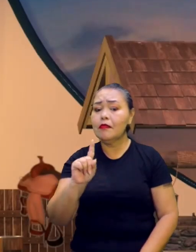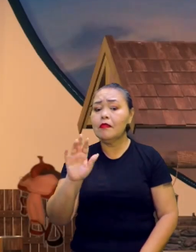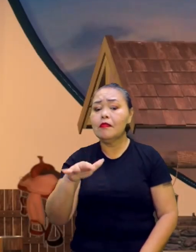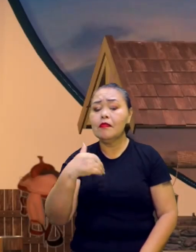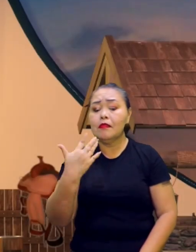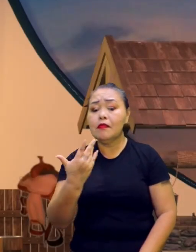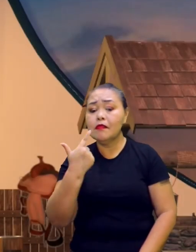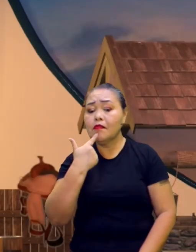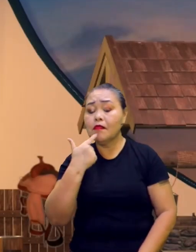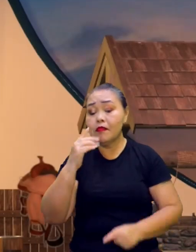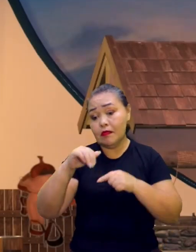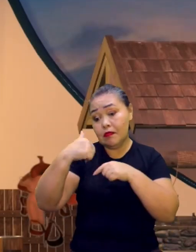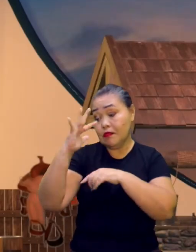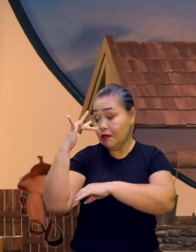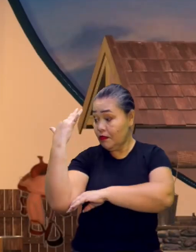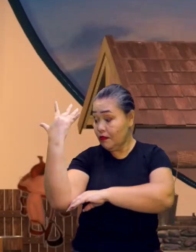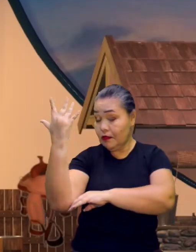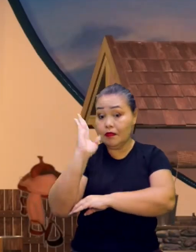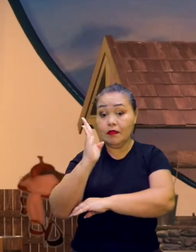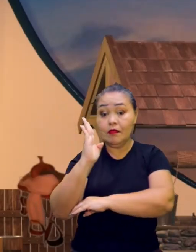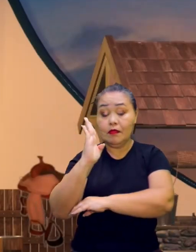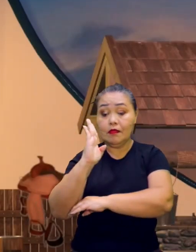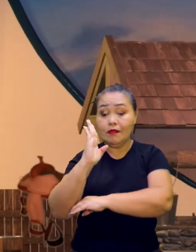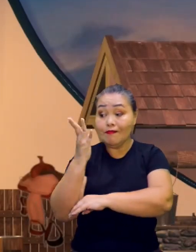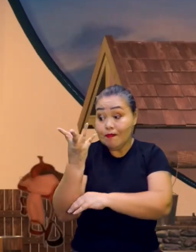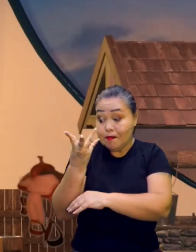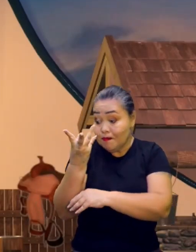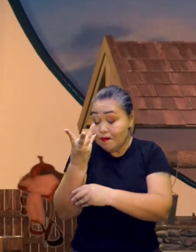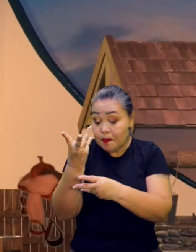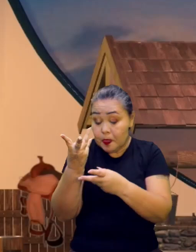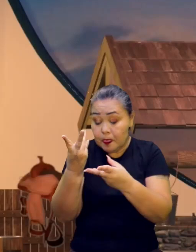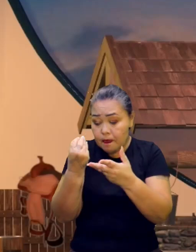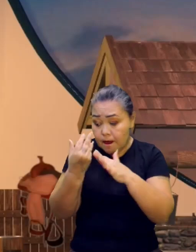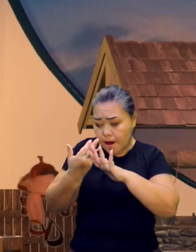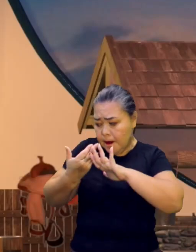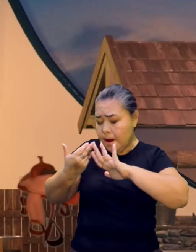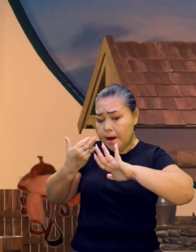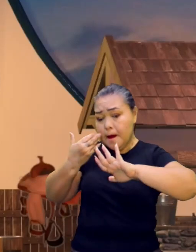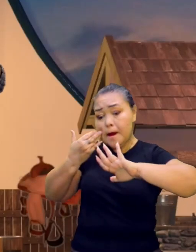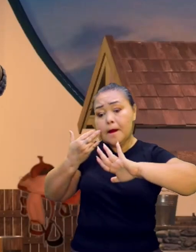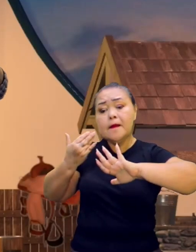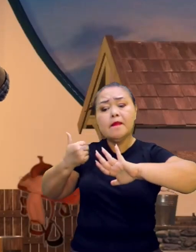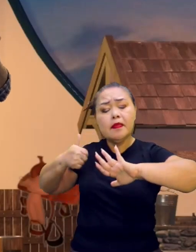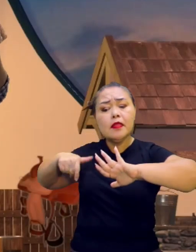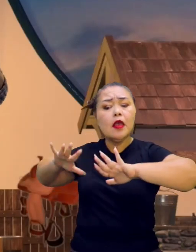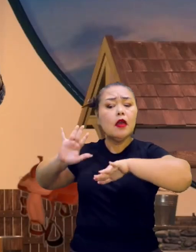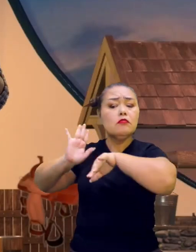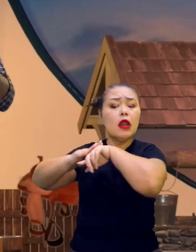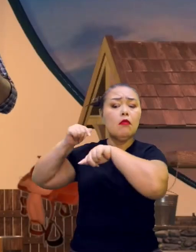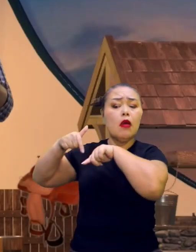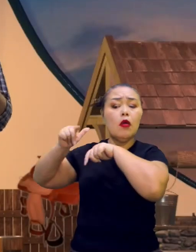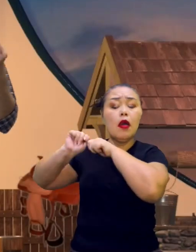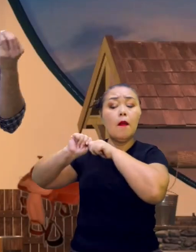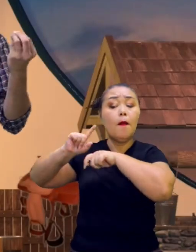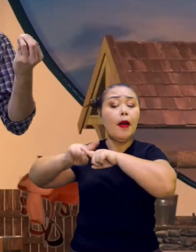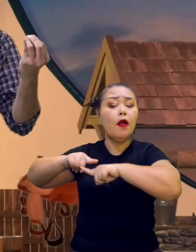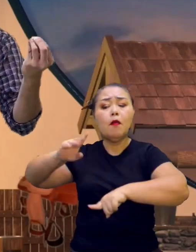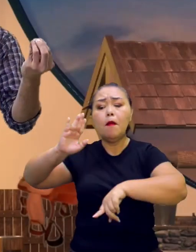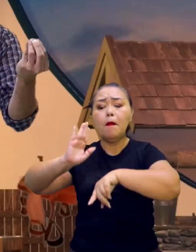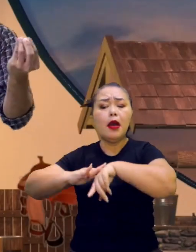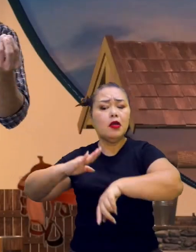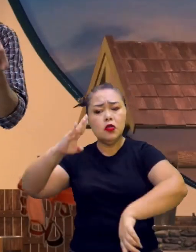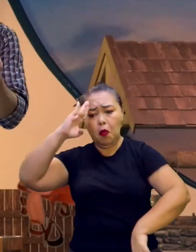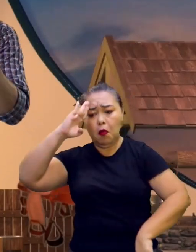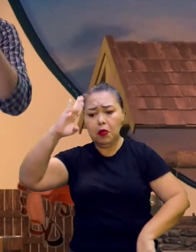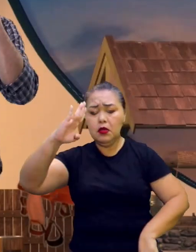de floresta, o pano, né? O pano de fundo já são as atividades, mas o primordial são essas